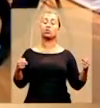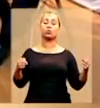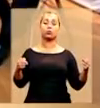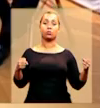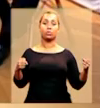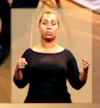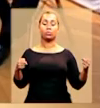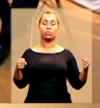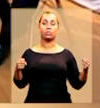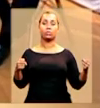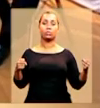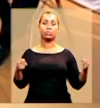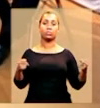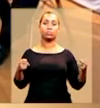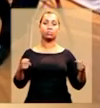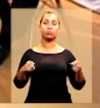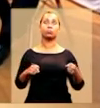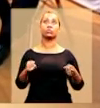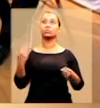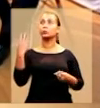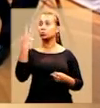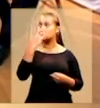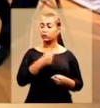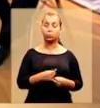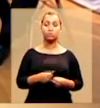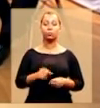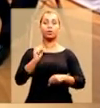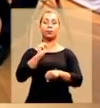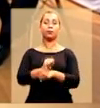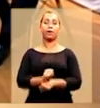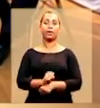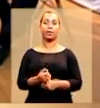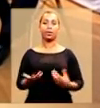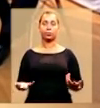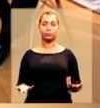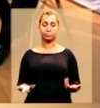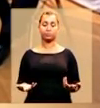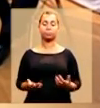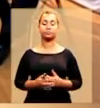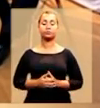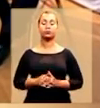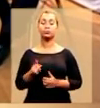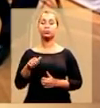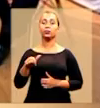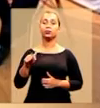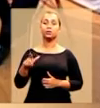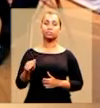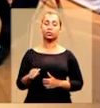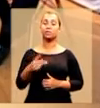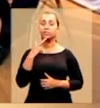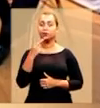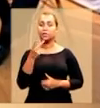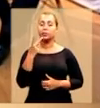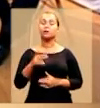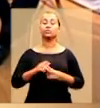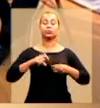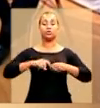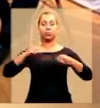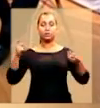metros, sei lá que tamanho, quantos metros, é um prédio lindo pra caramba, e ficar parado, ficar ansioso. Ô Ganga, falando ainda